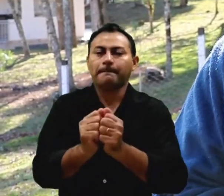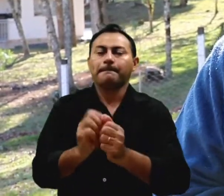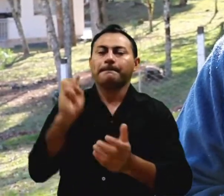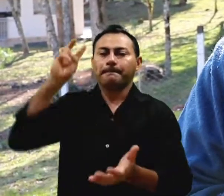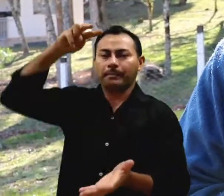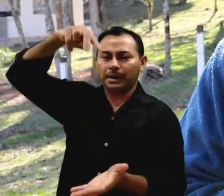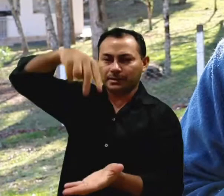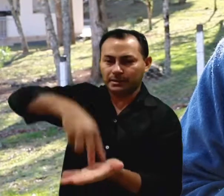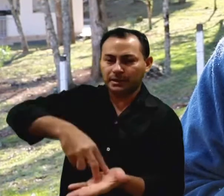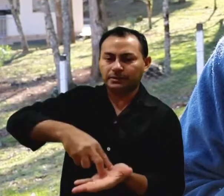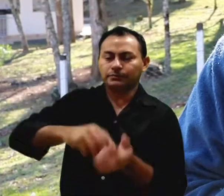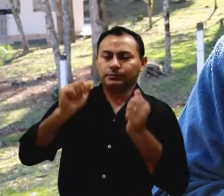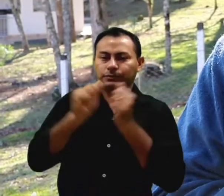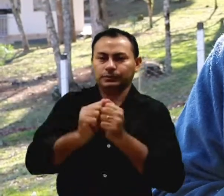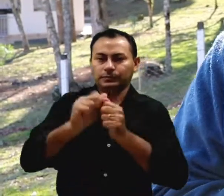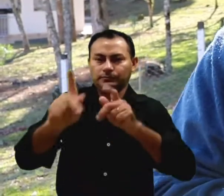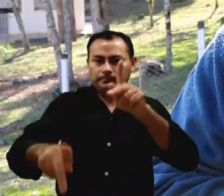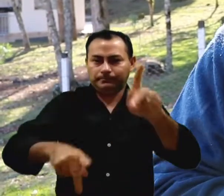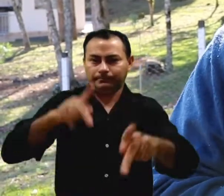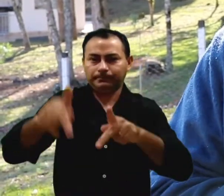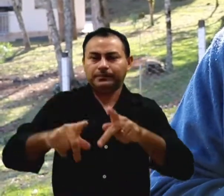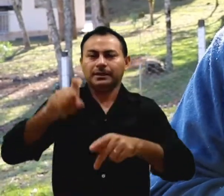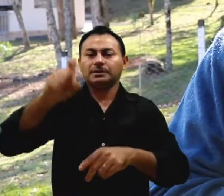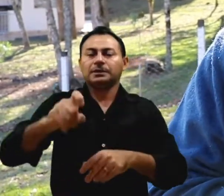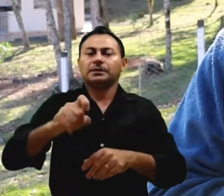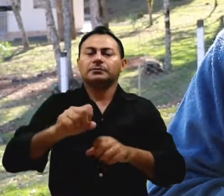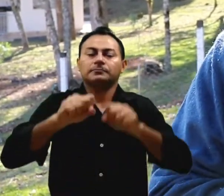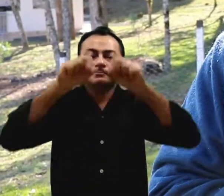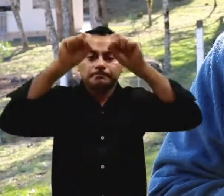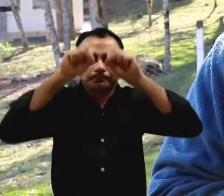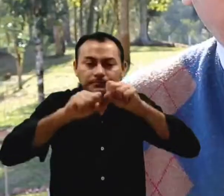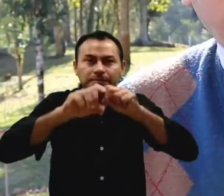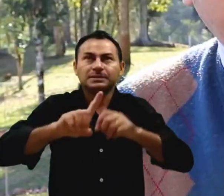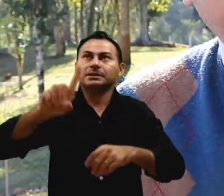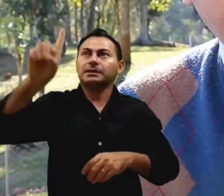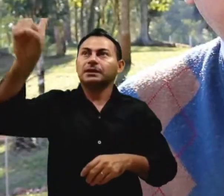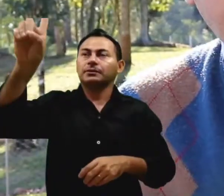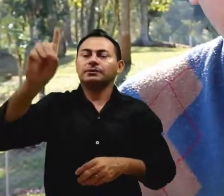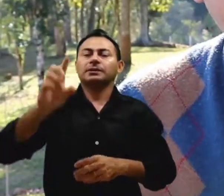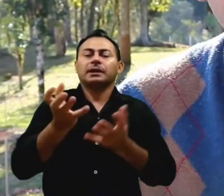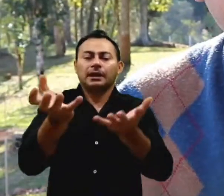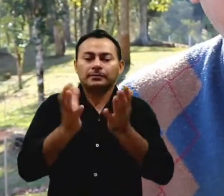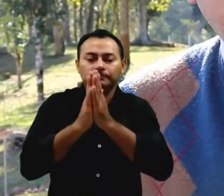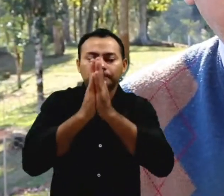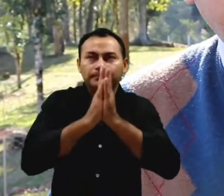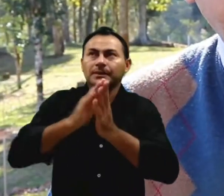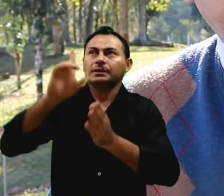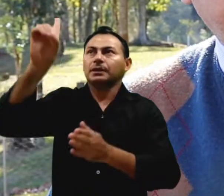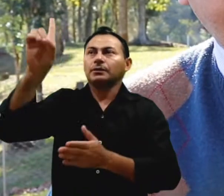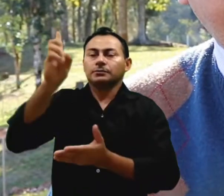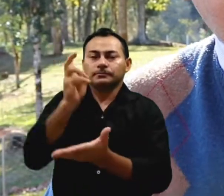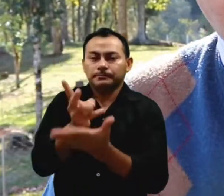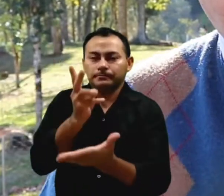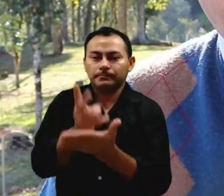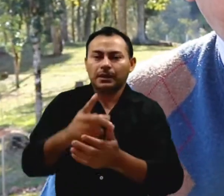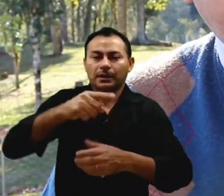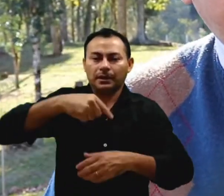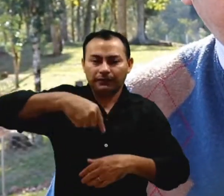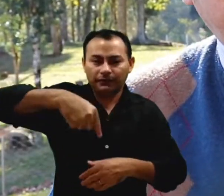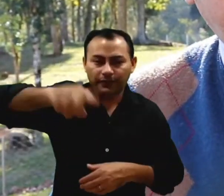presente no meio desse povo, sendo sinal de Deus ali. Queremos rezar sempre para que Deus continue